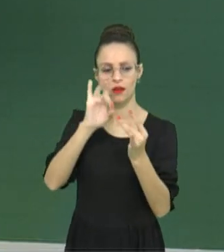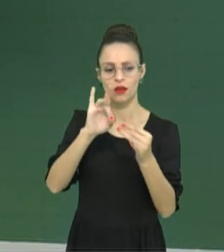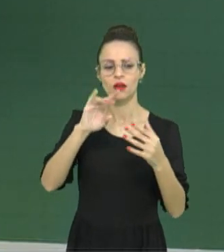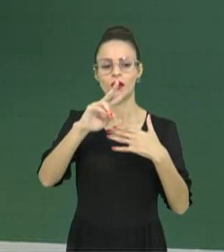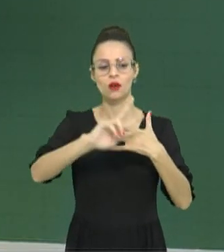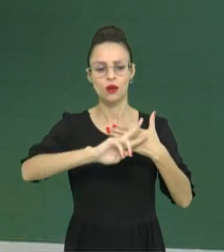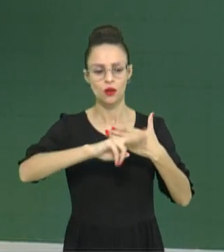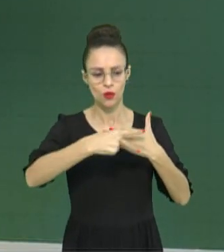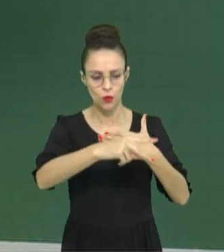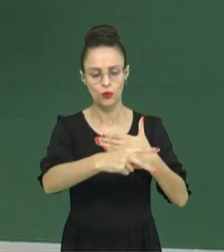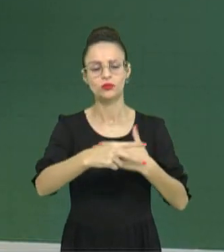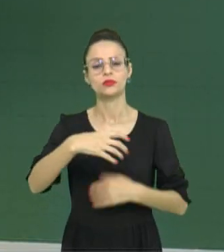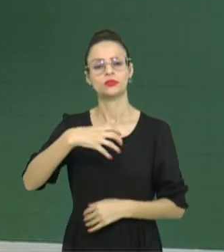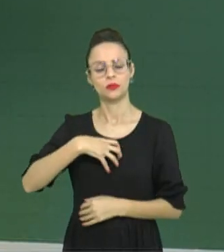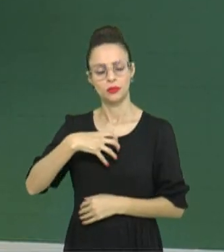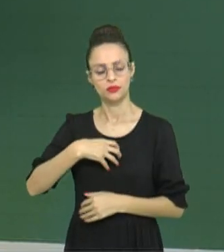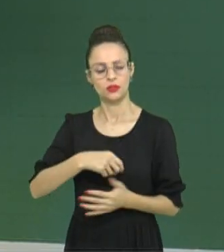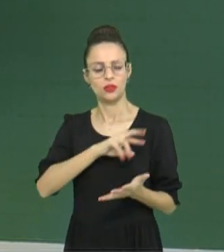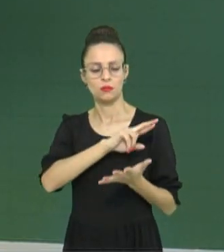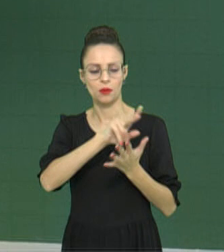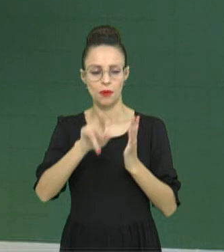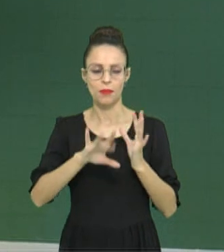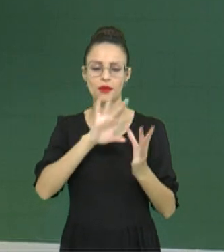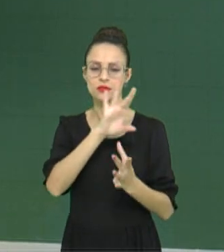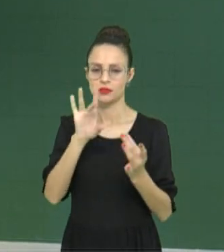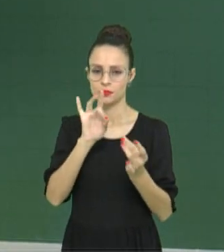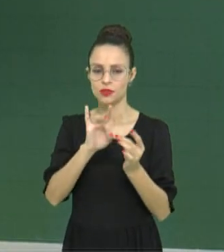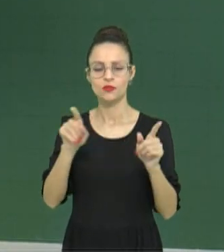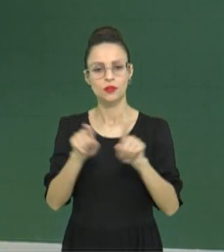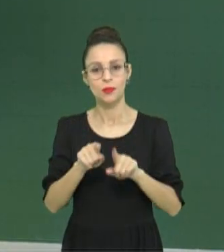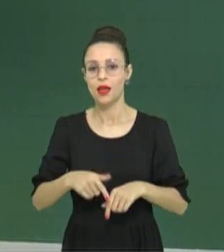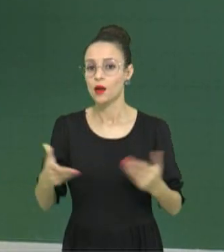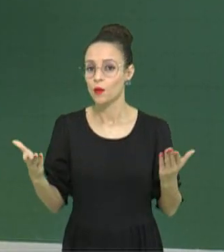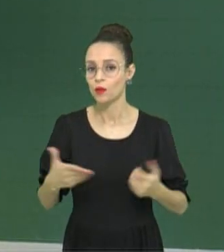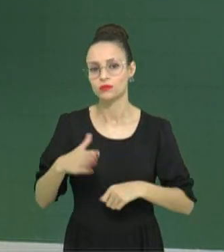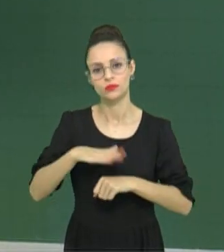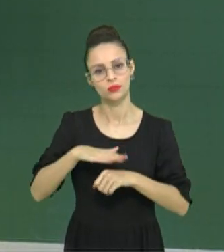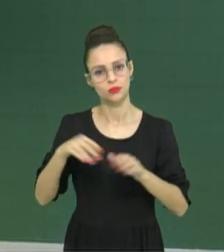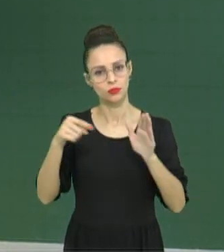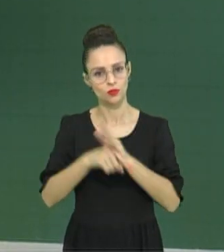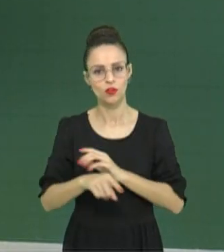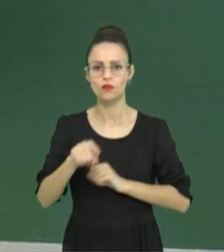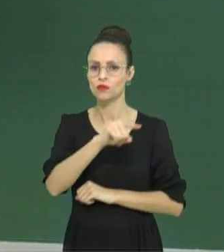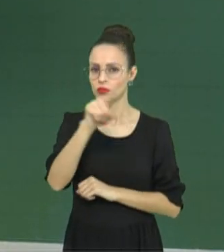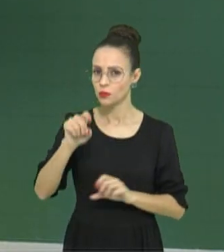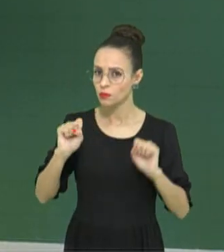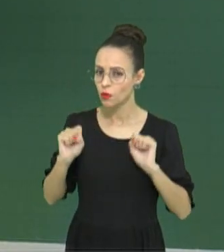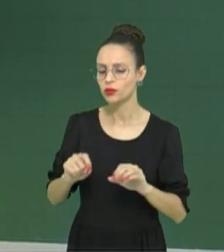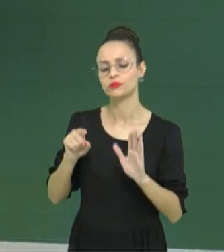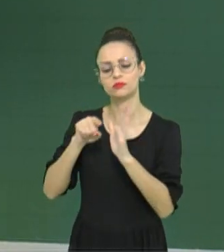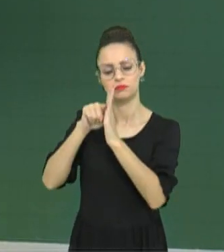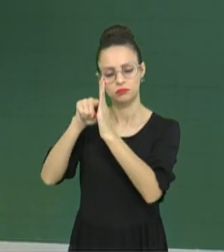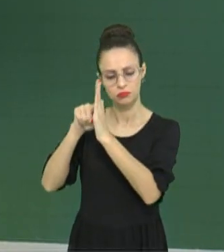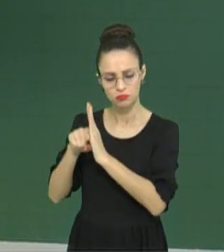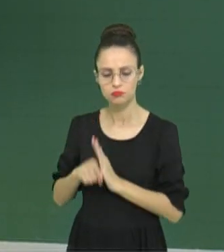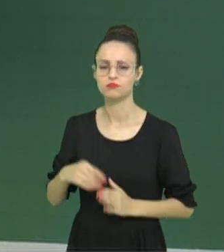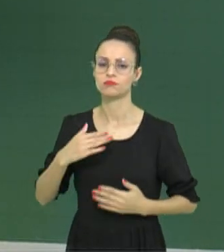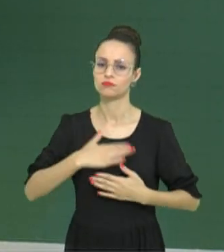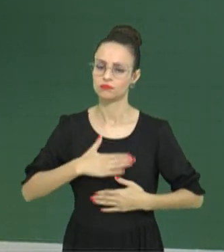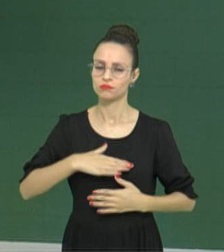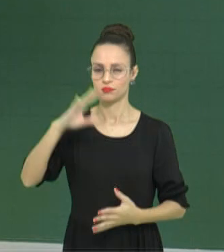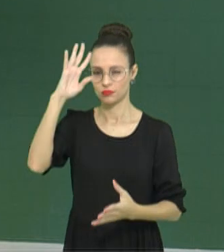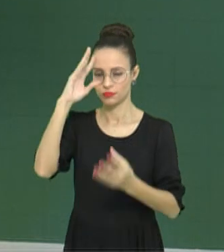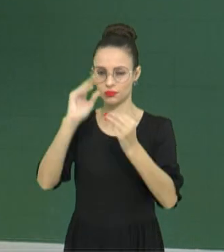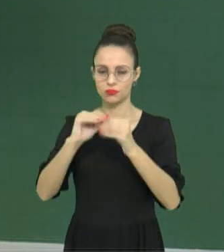consequências, né, e os seus sintomas específicos também, né? Que não vai dar tempo de se aprofundar, mas você também pode aí depois pesquisar com mais calma e